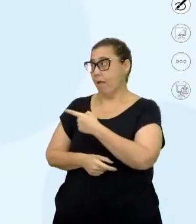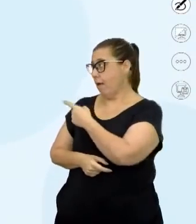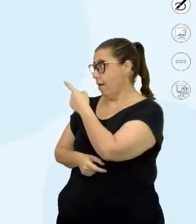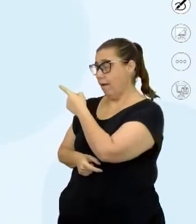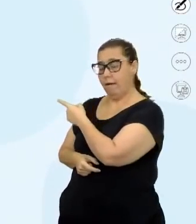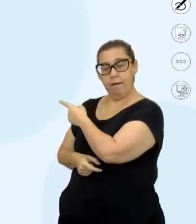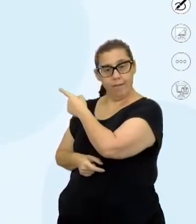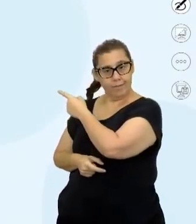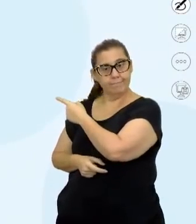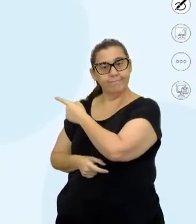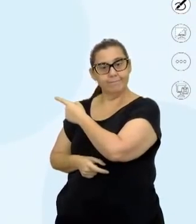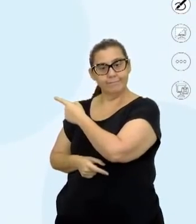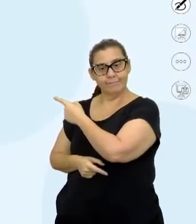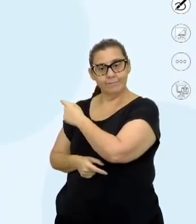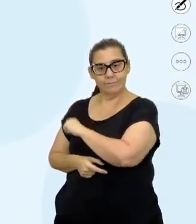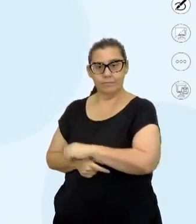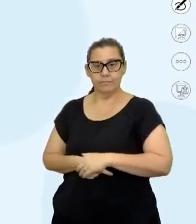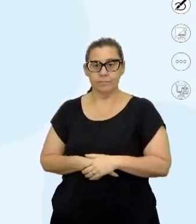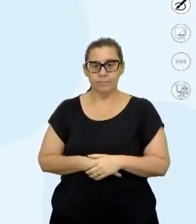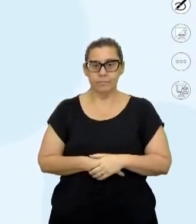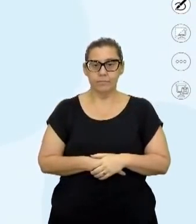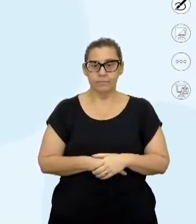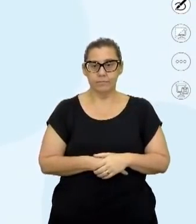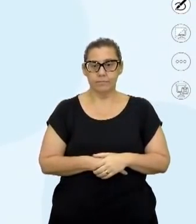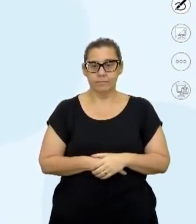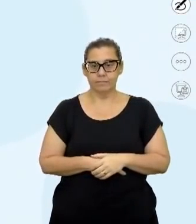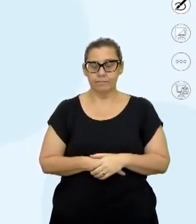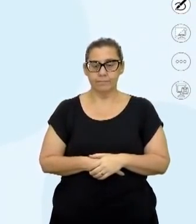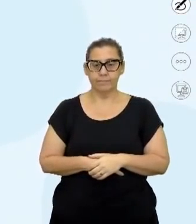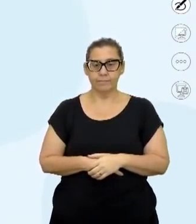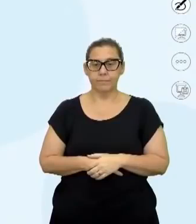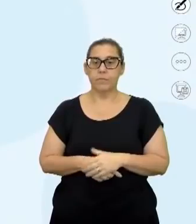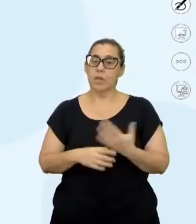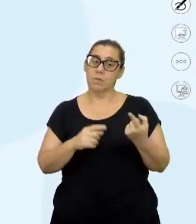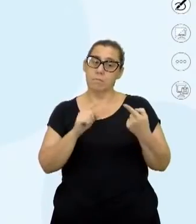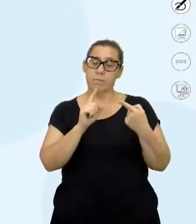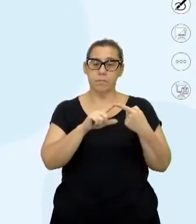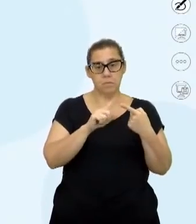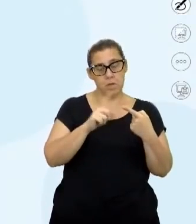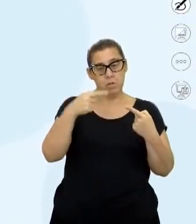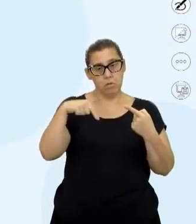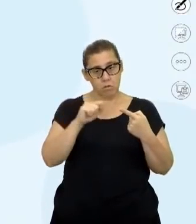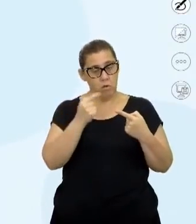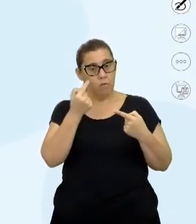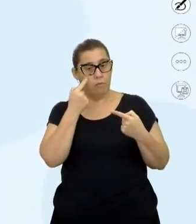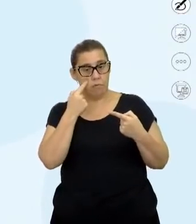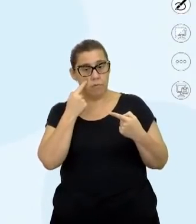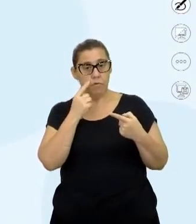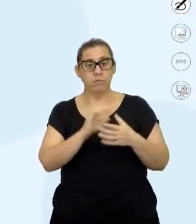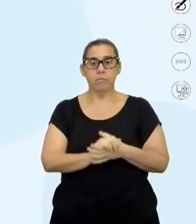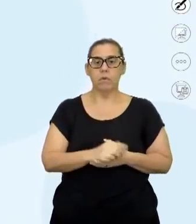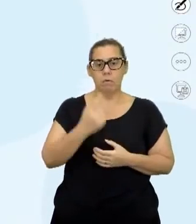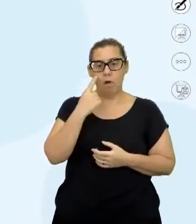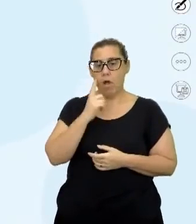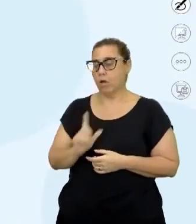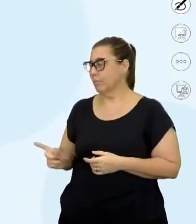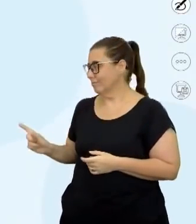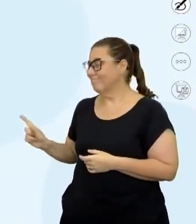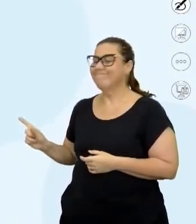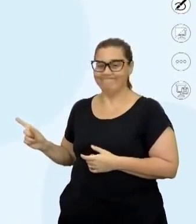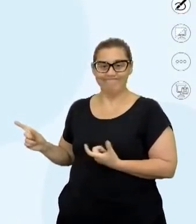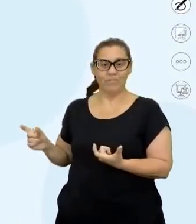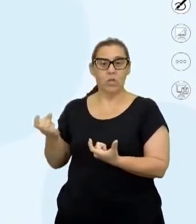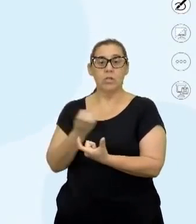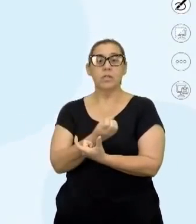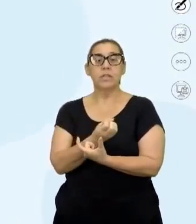outras duas aqui, ó, que é esta daqui e esta, tá certo? Em primeiro lugar, nós estamos tratando dessa, veja que é um